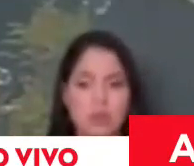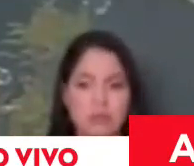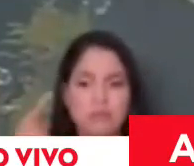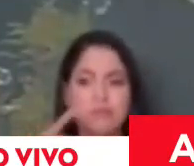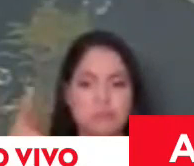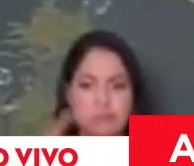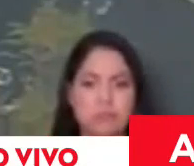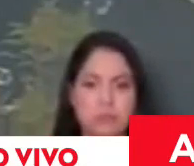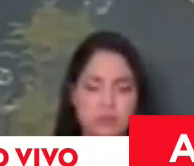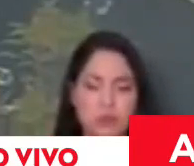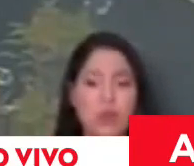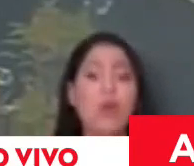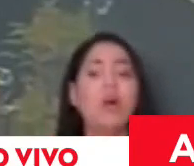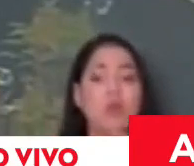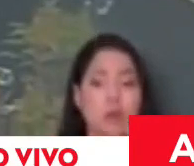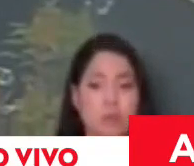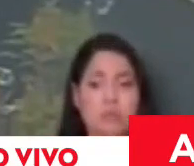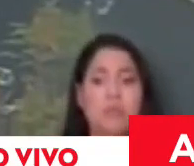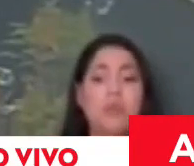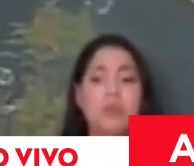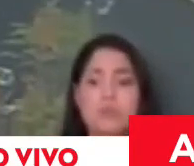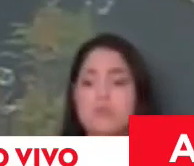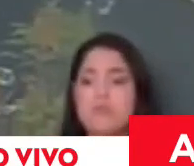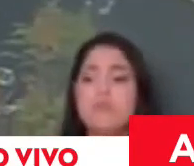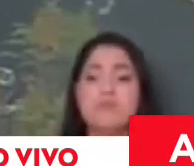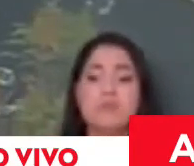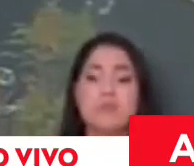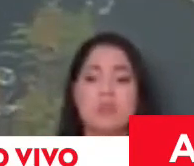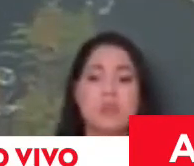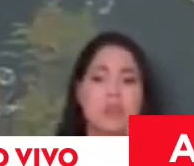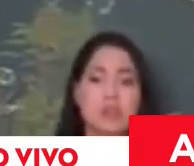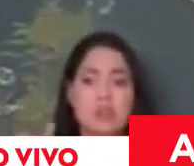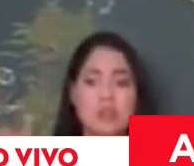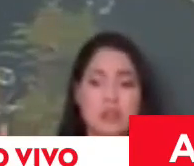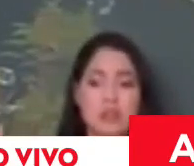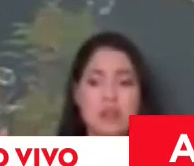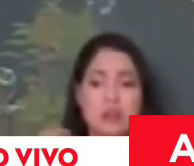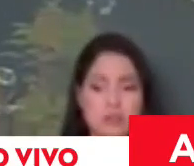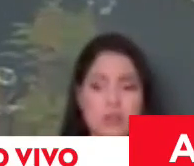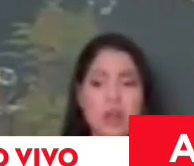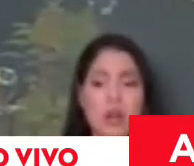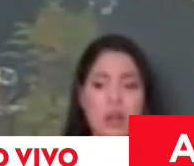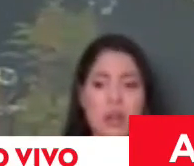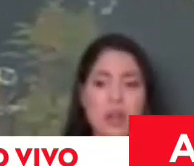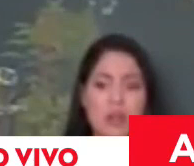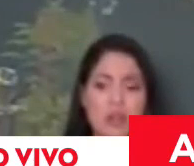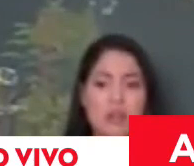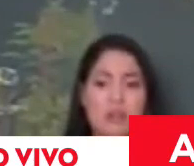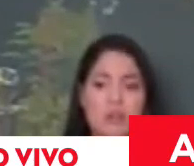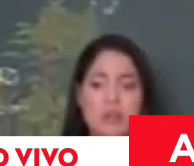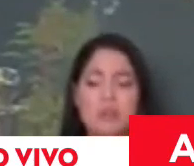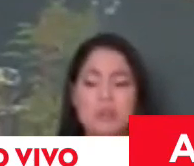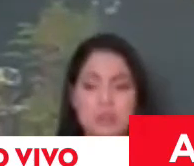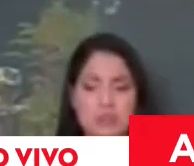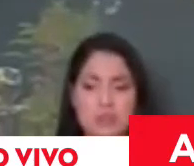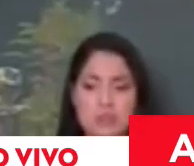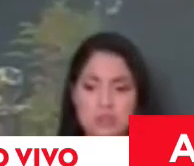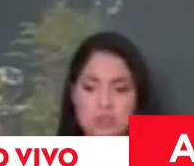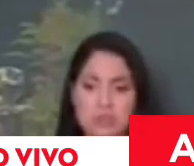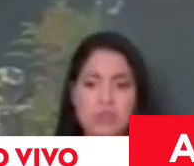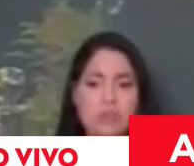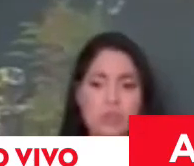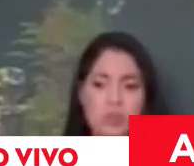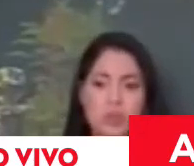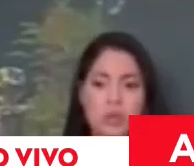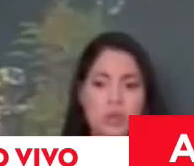eficaz instrumento de comunicação de massa e desinformação massiva pelas práticas desses